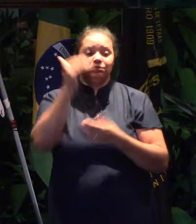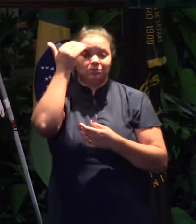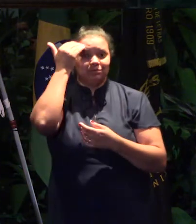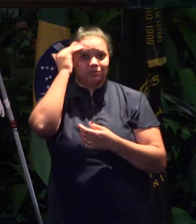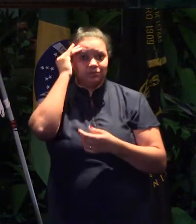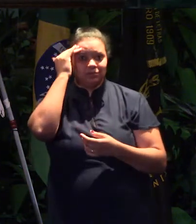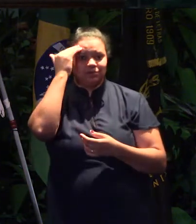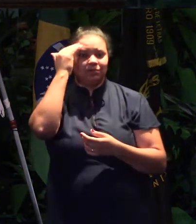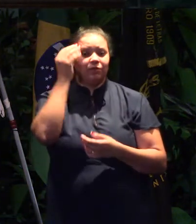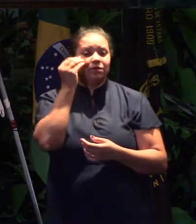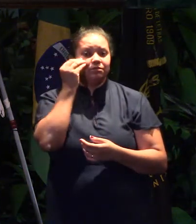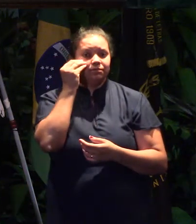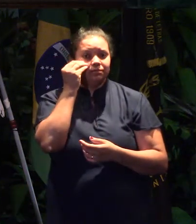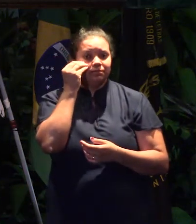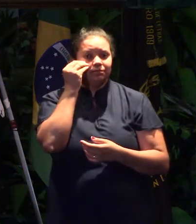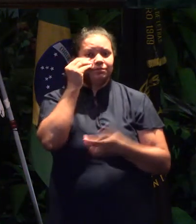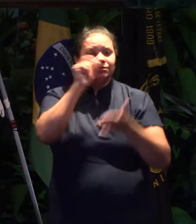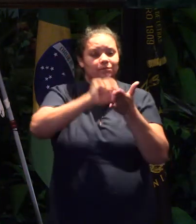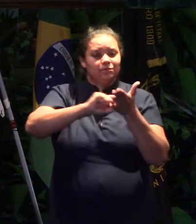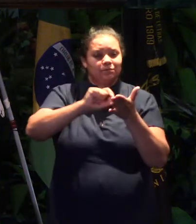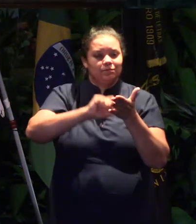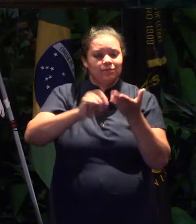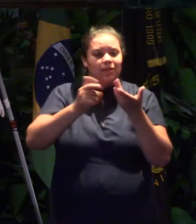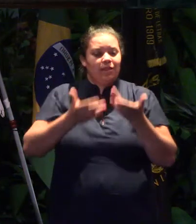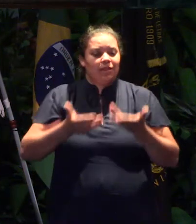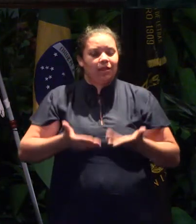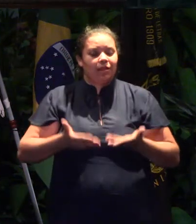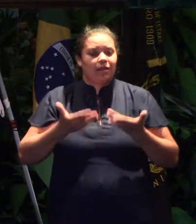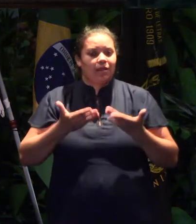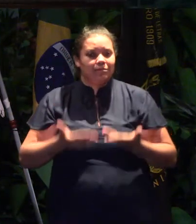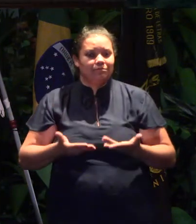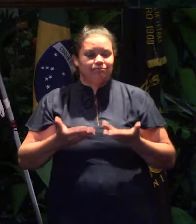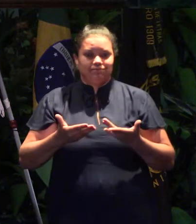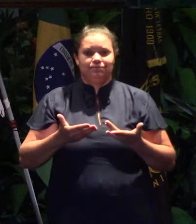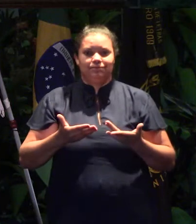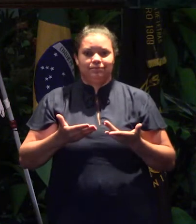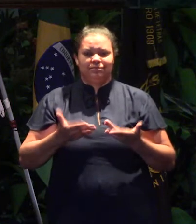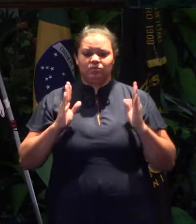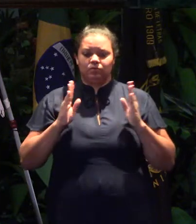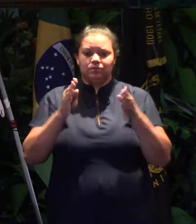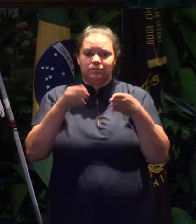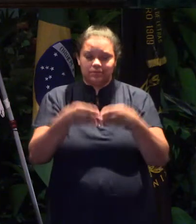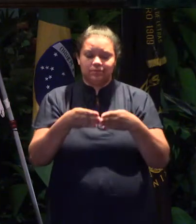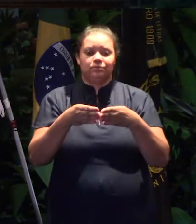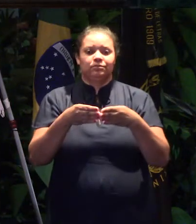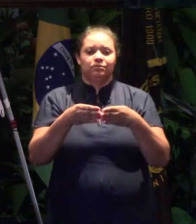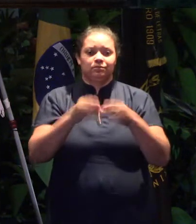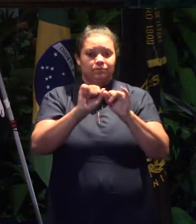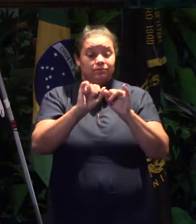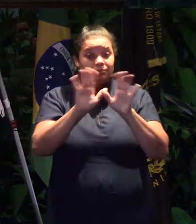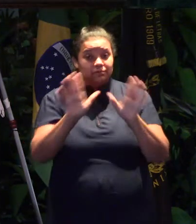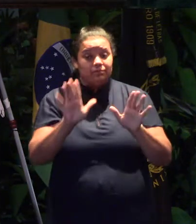forma consegui, produzir uma escrita leve, veloz, exata, no sentido de clara ao